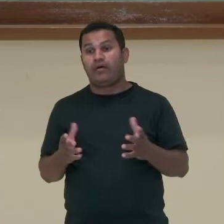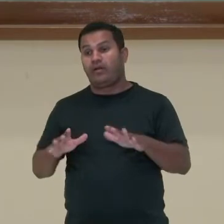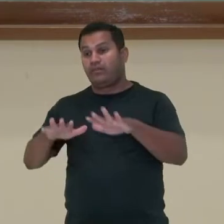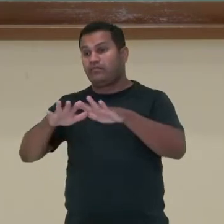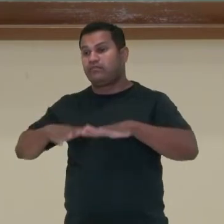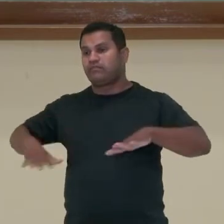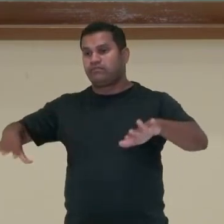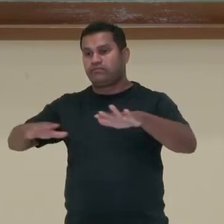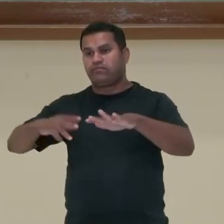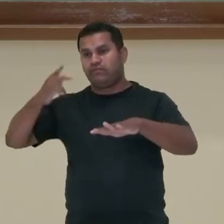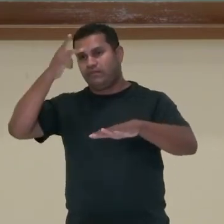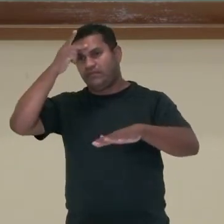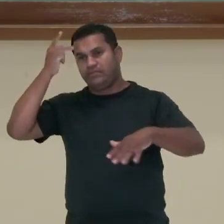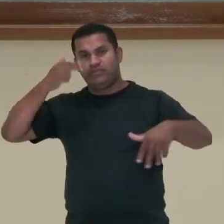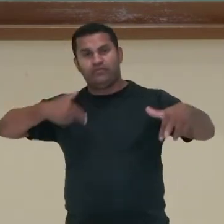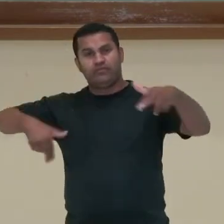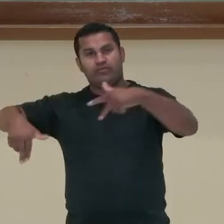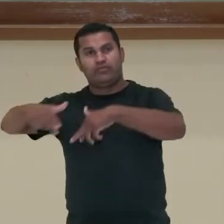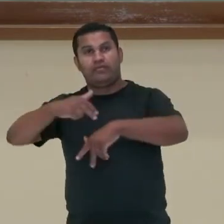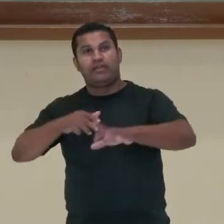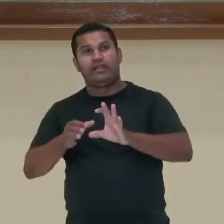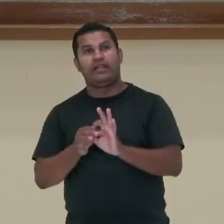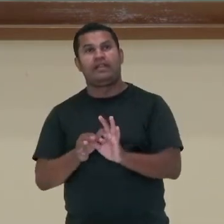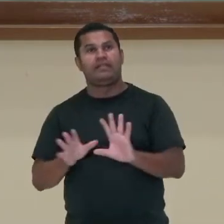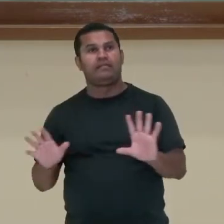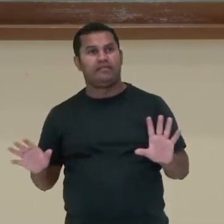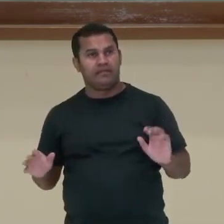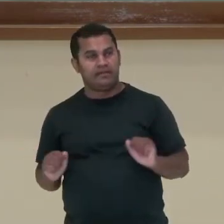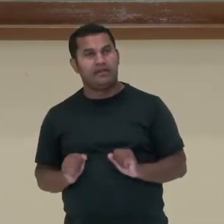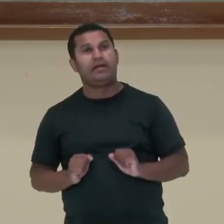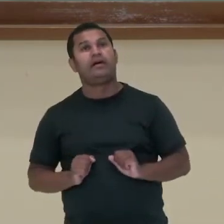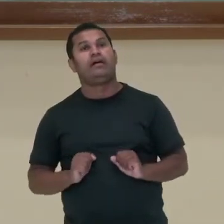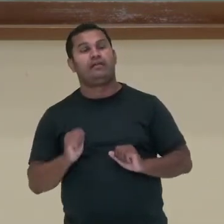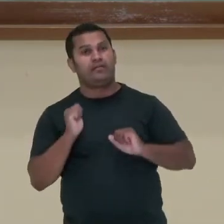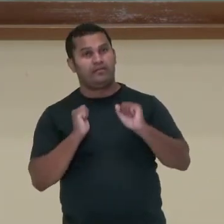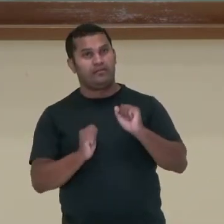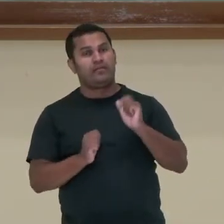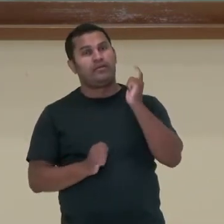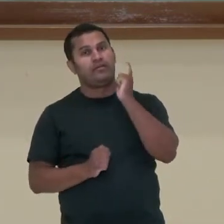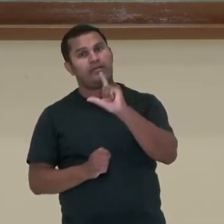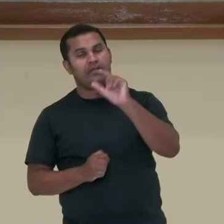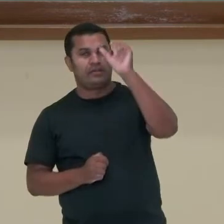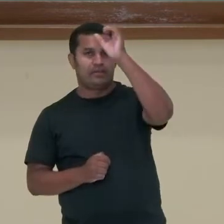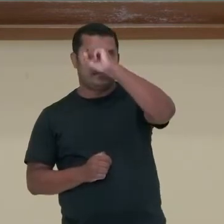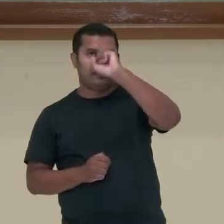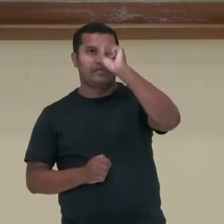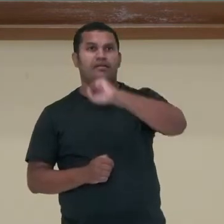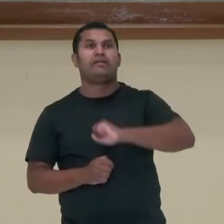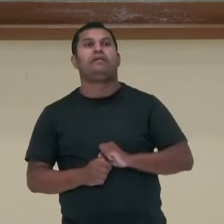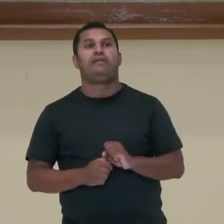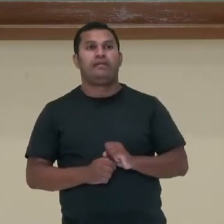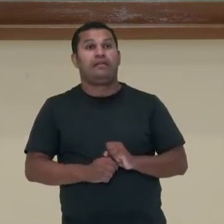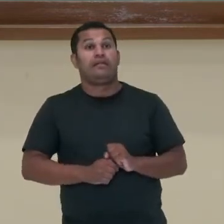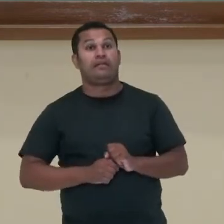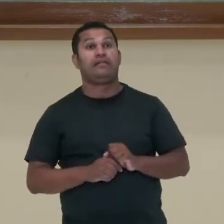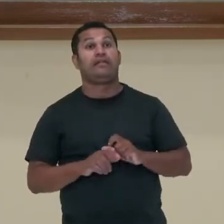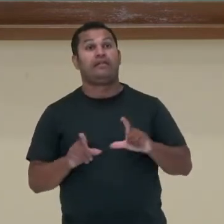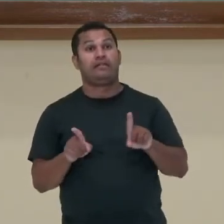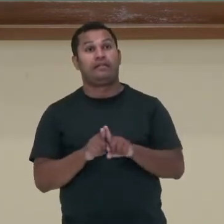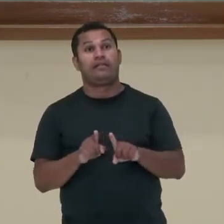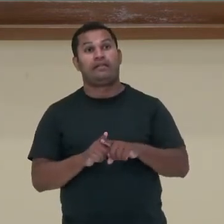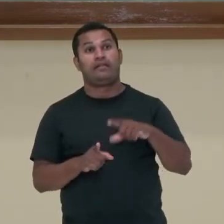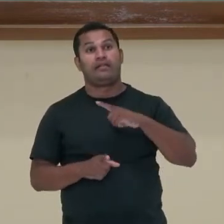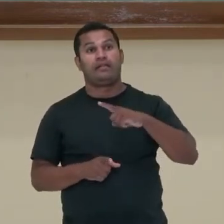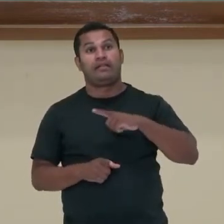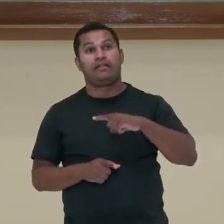Ou seja, ele tem a liberdade de pensar por si próprio. Então o mundo agora pode viver focado pela ótica humana em prol da realidade lógica. Então a